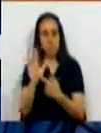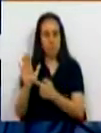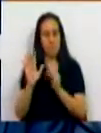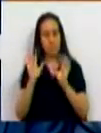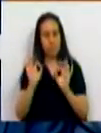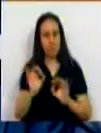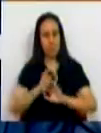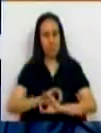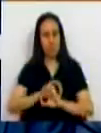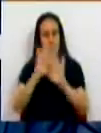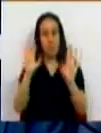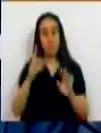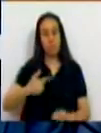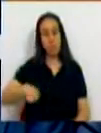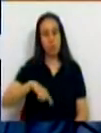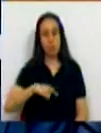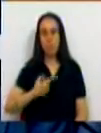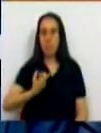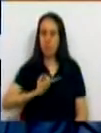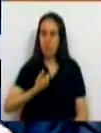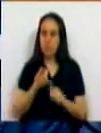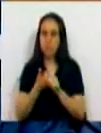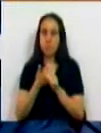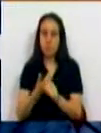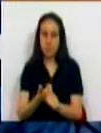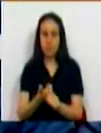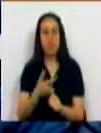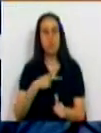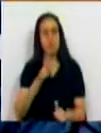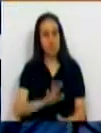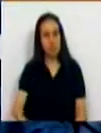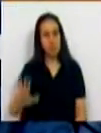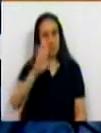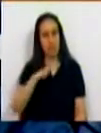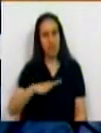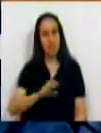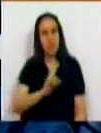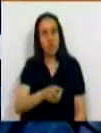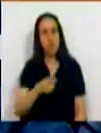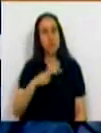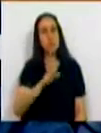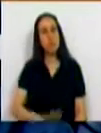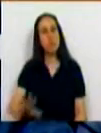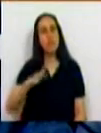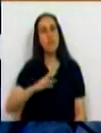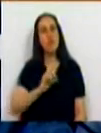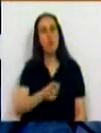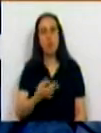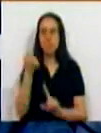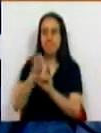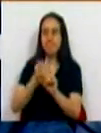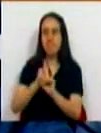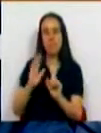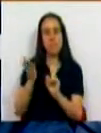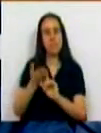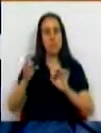claros, nós devemos cumprir aquilo que é o interesse nacional. E o interesse nacional é batermos porque não haja